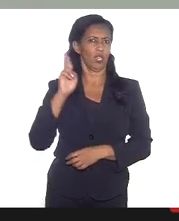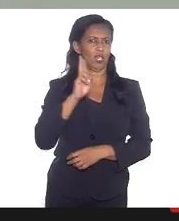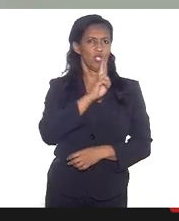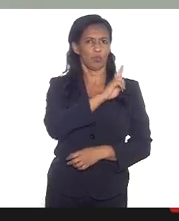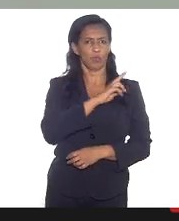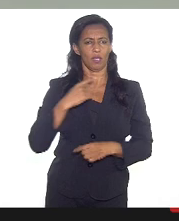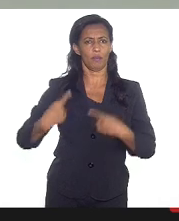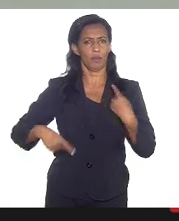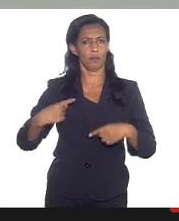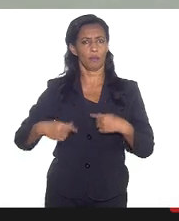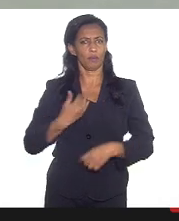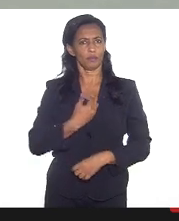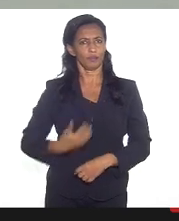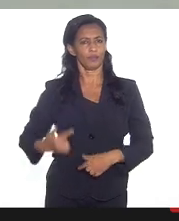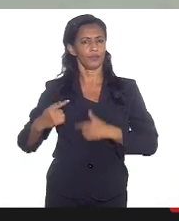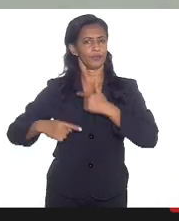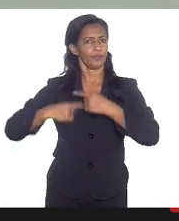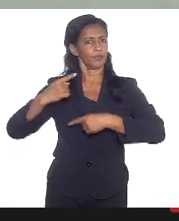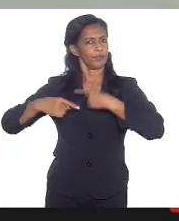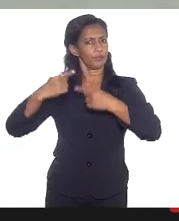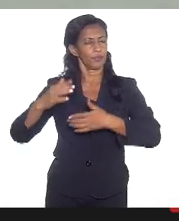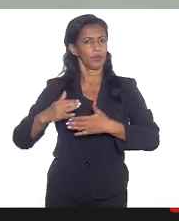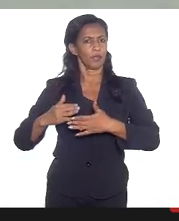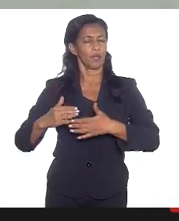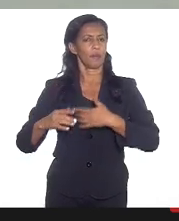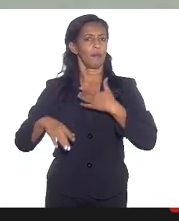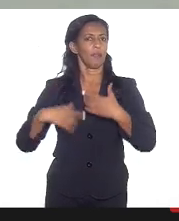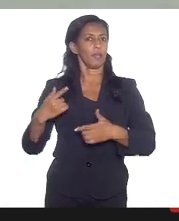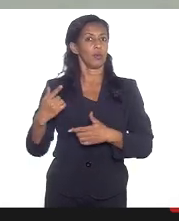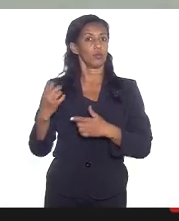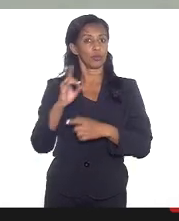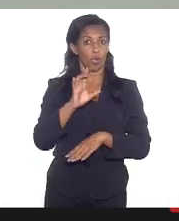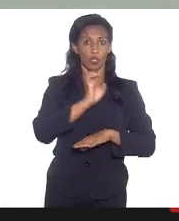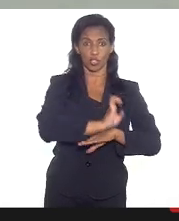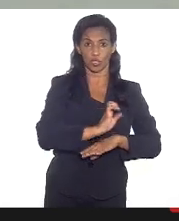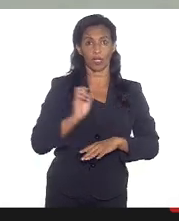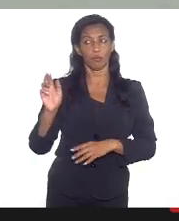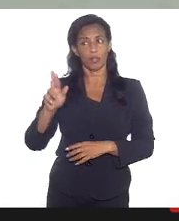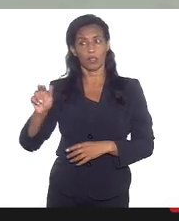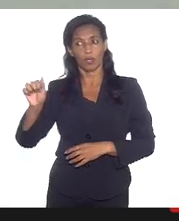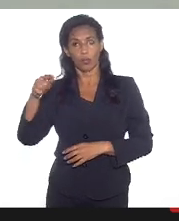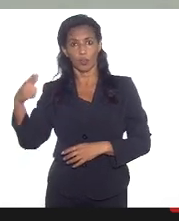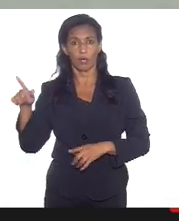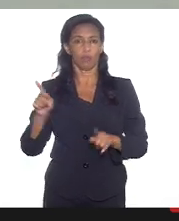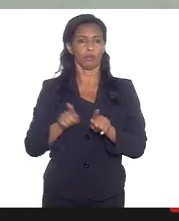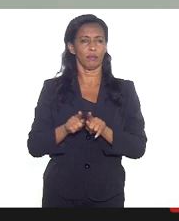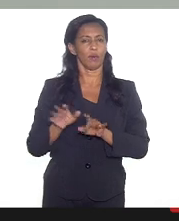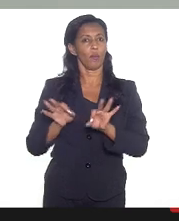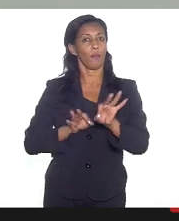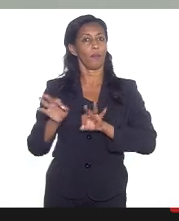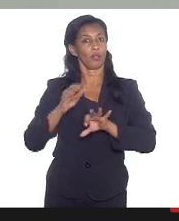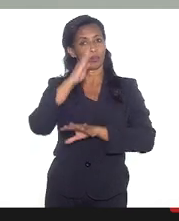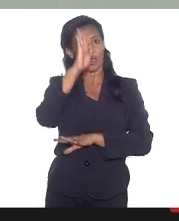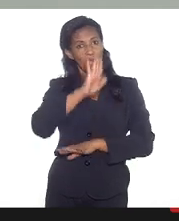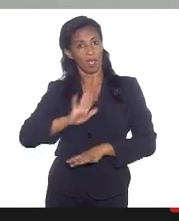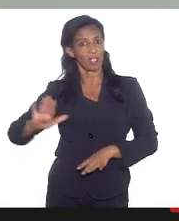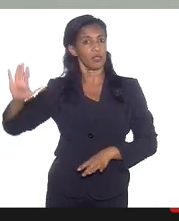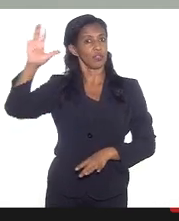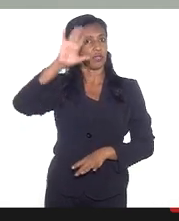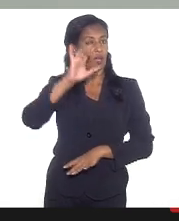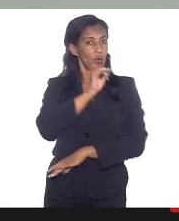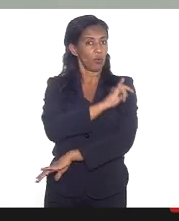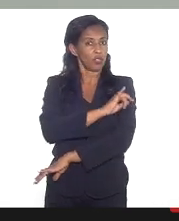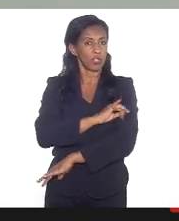pela política pública de desenvolvimento, e não só do Estado, como da União também, porque isso é um projeto nacional. O Rio de Janeiro